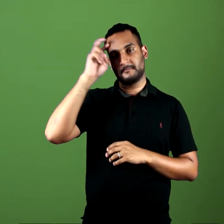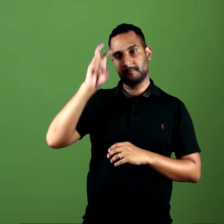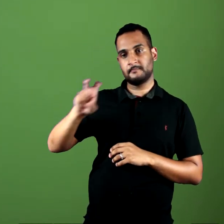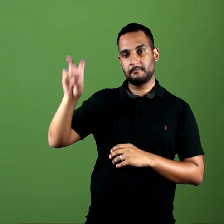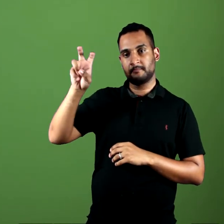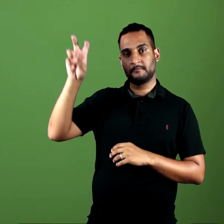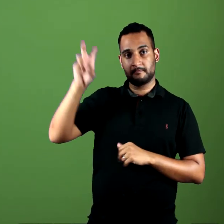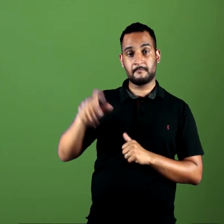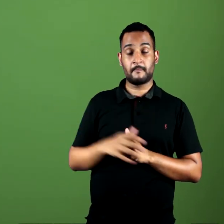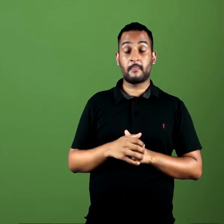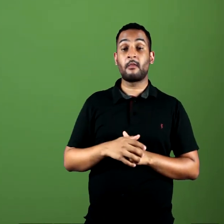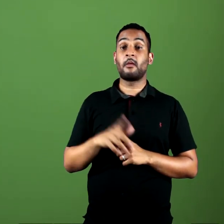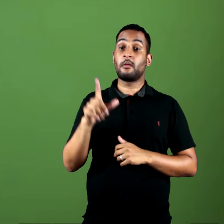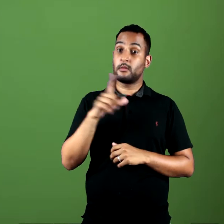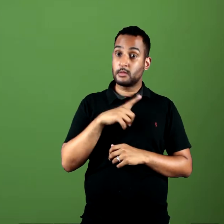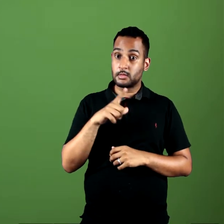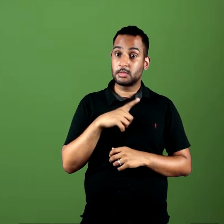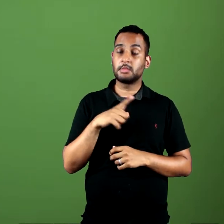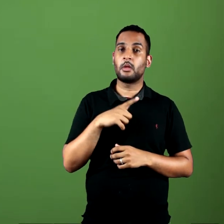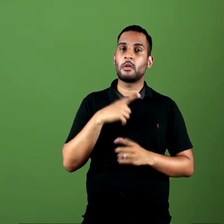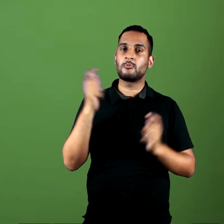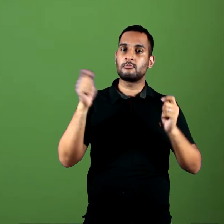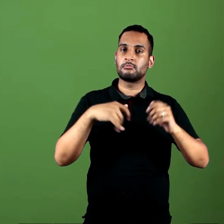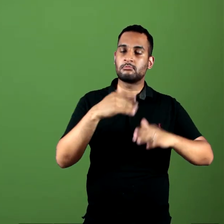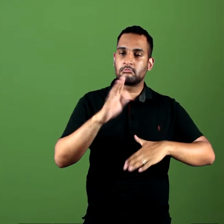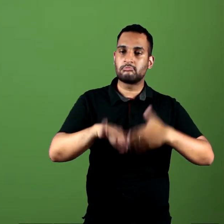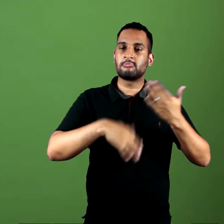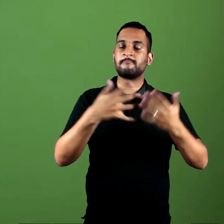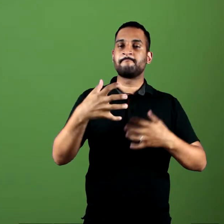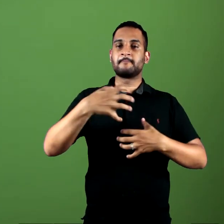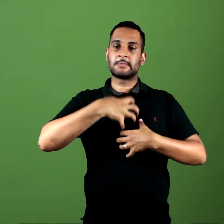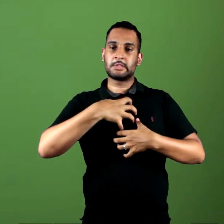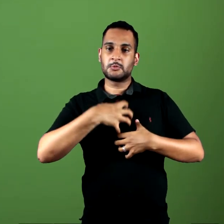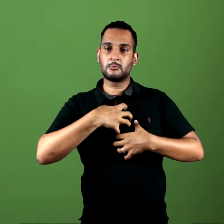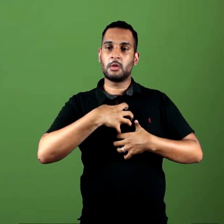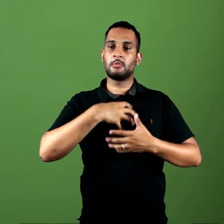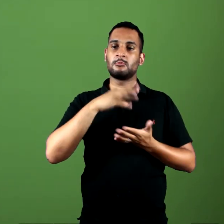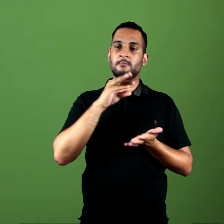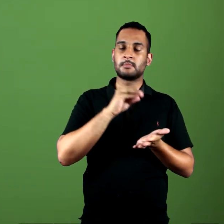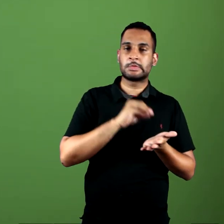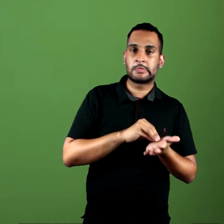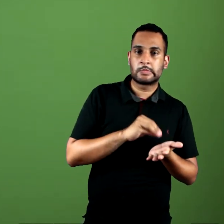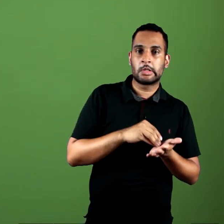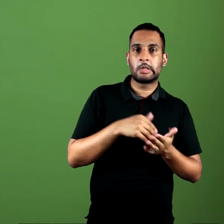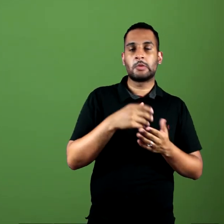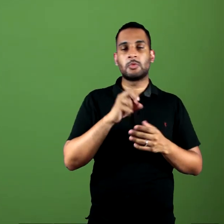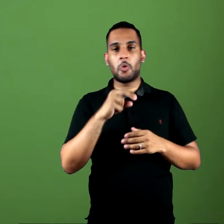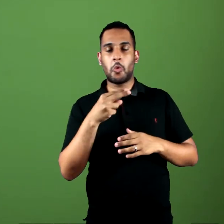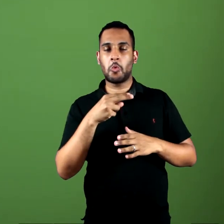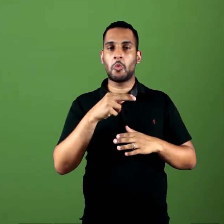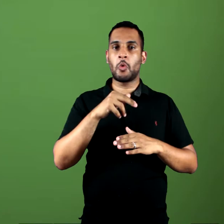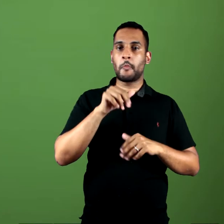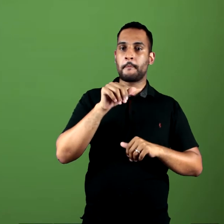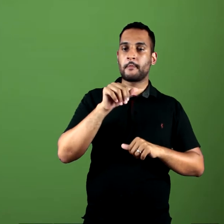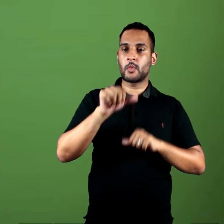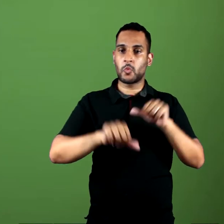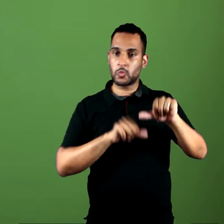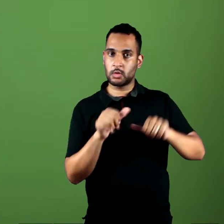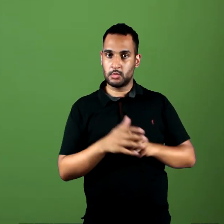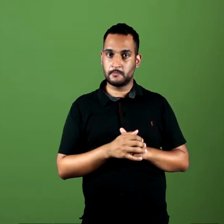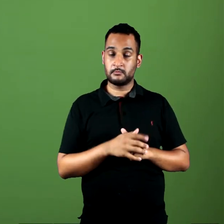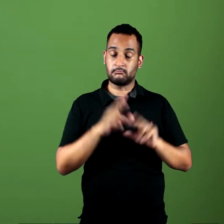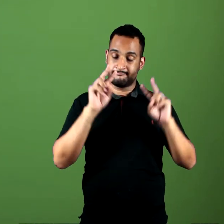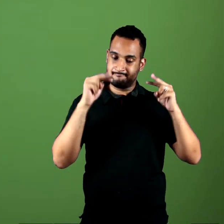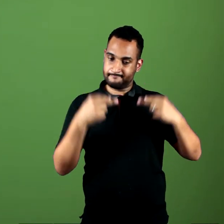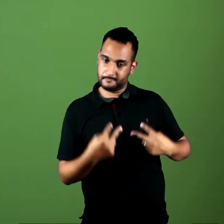que seriam os geradores de sentimentos de descompasso do indivíduo em relação a